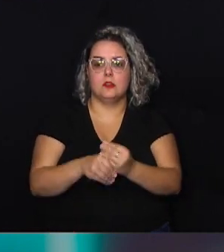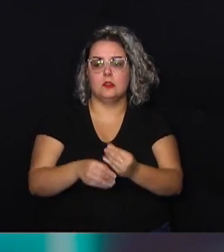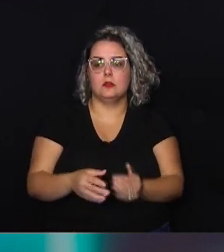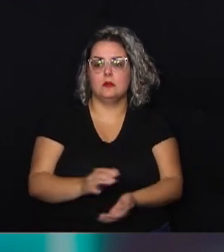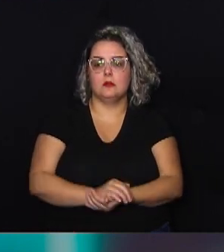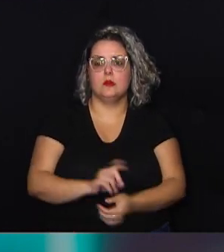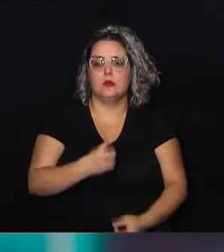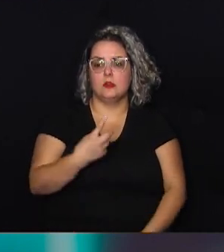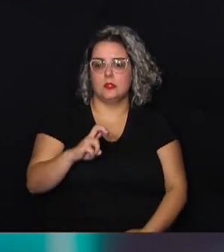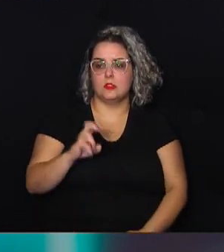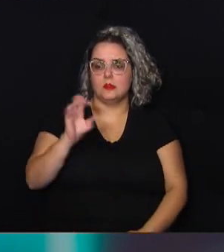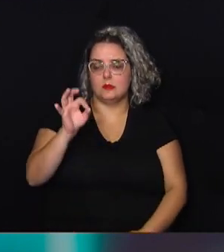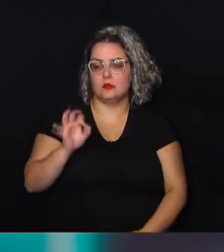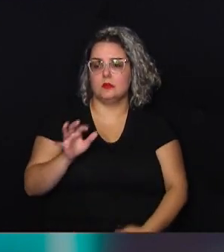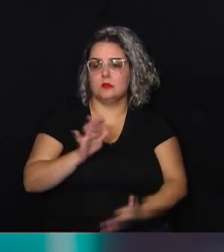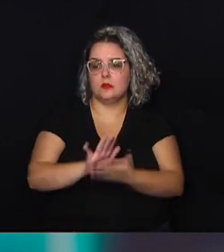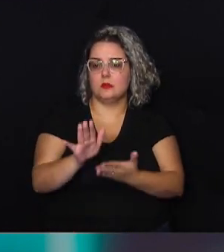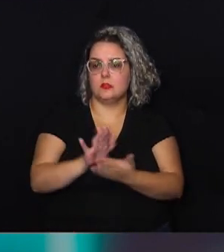do total de despesas.